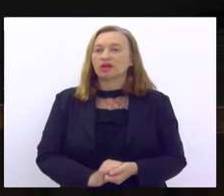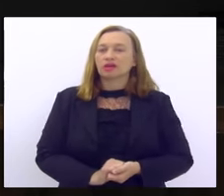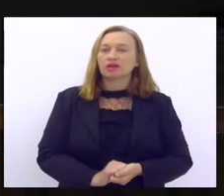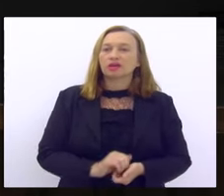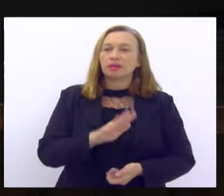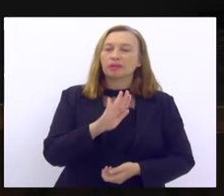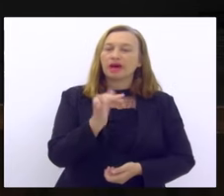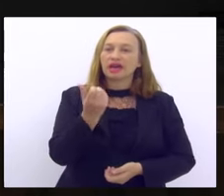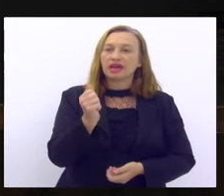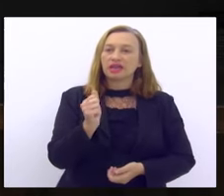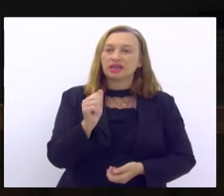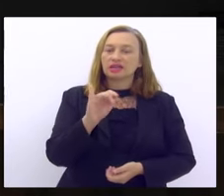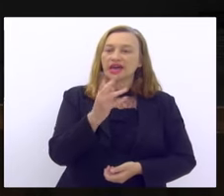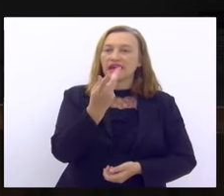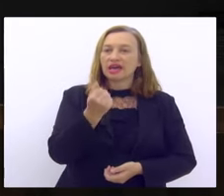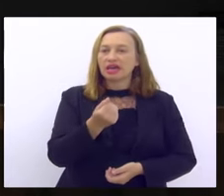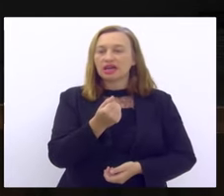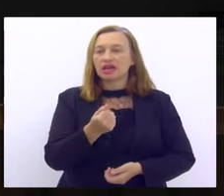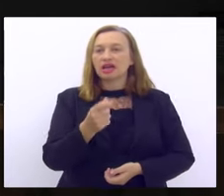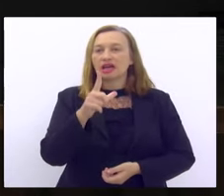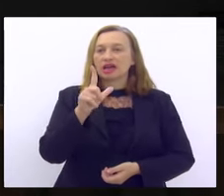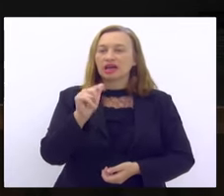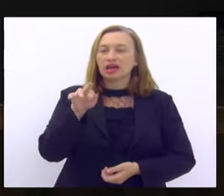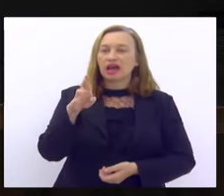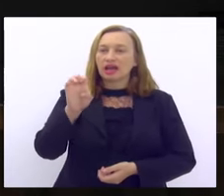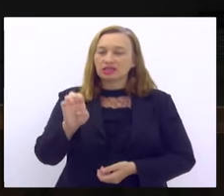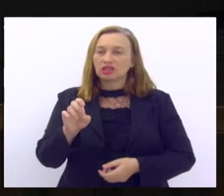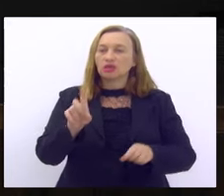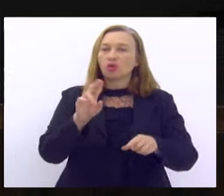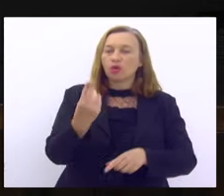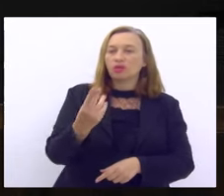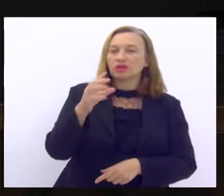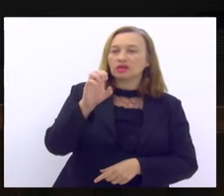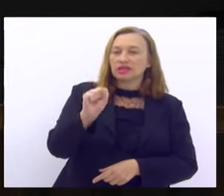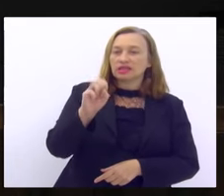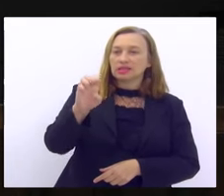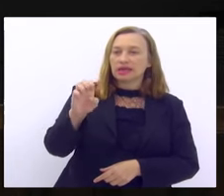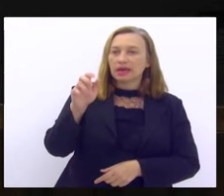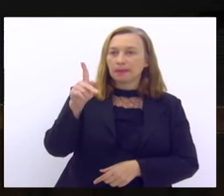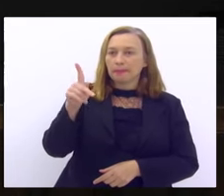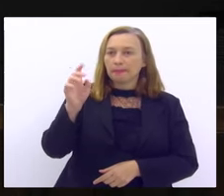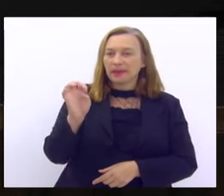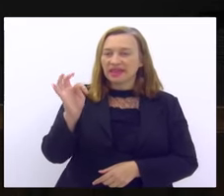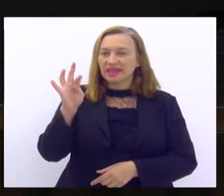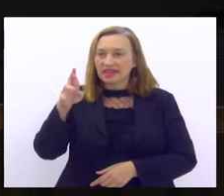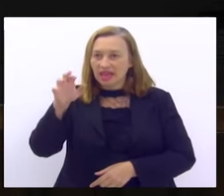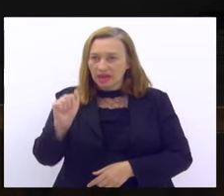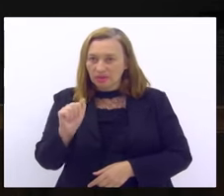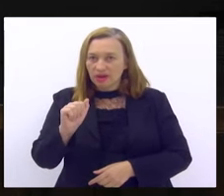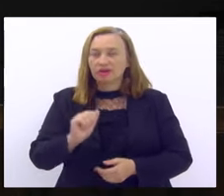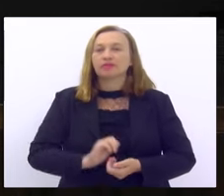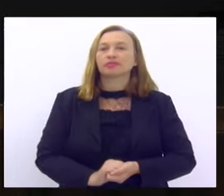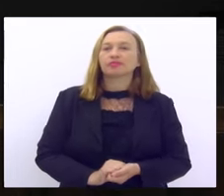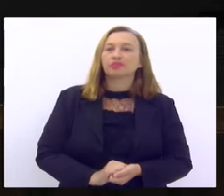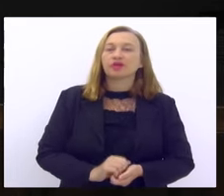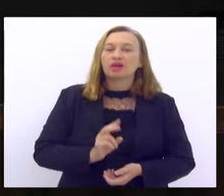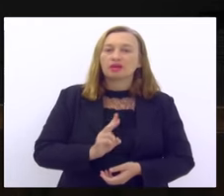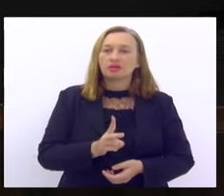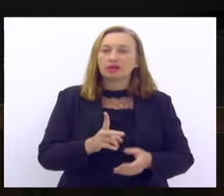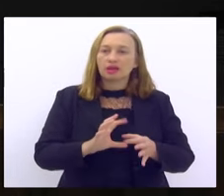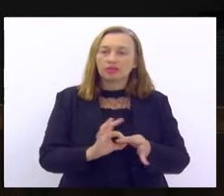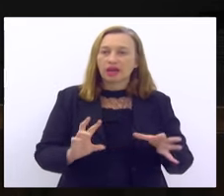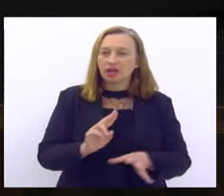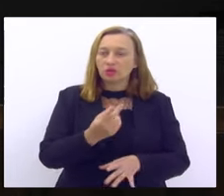da Ilha de Grande e Baía de Sepitiba, ou em portos mesmo estando certificados ou autorizados.